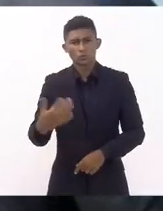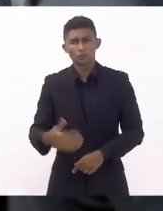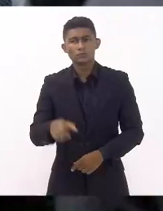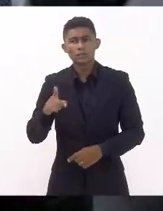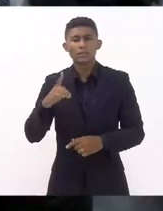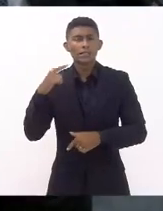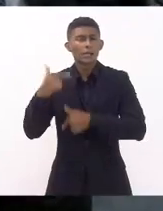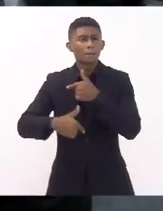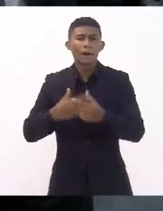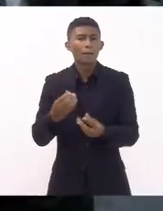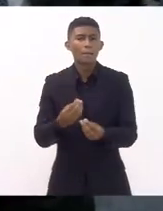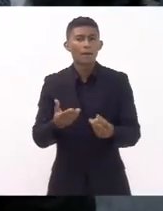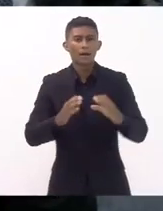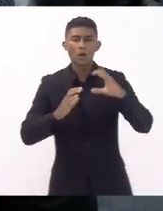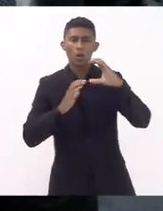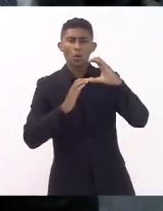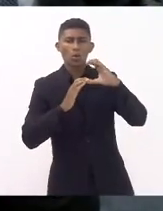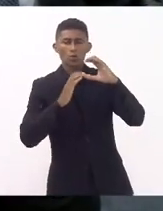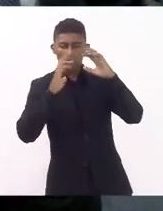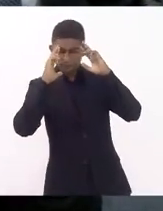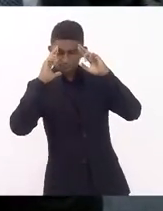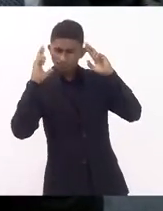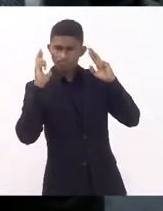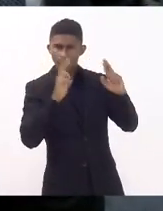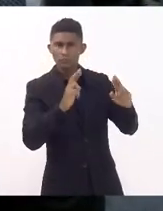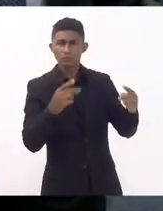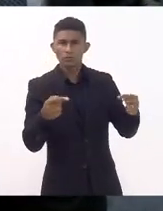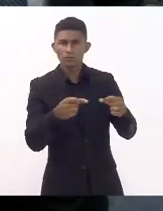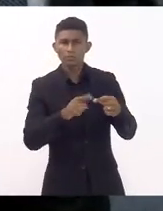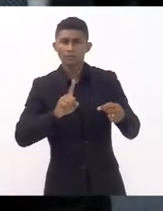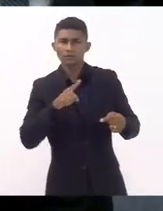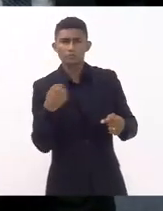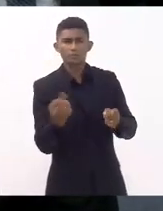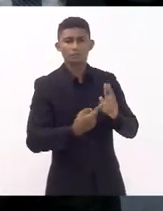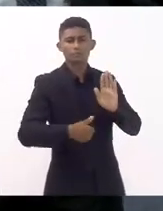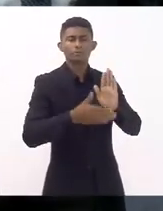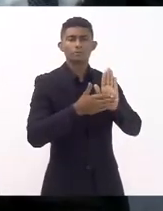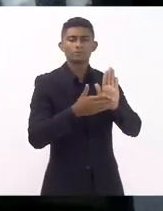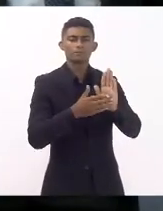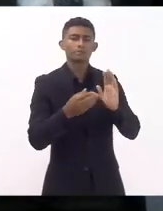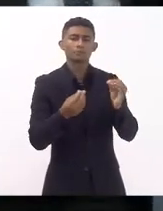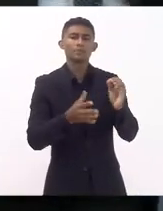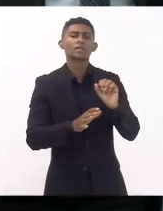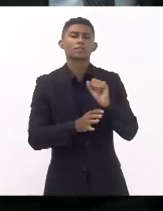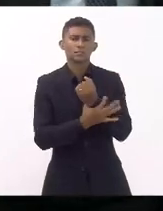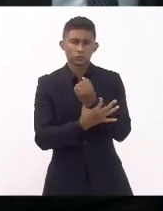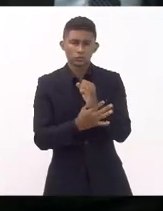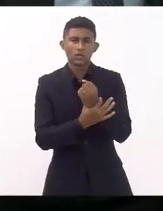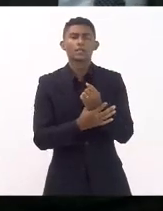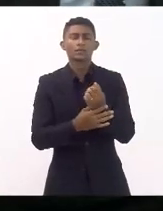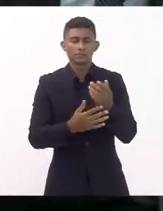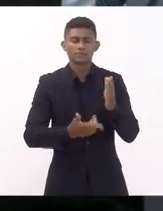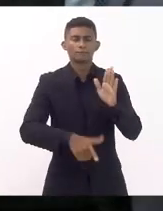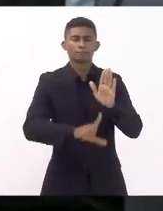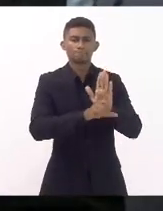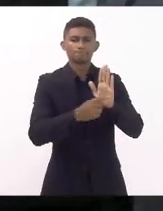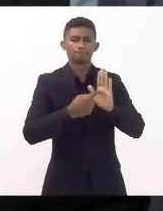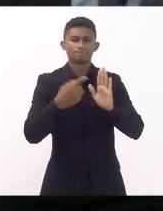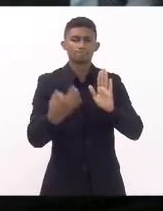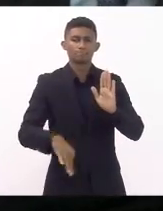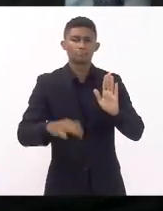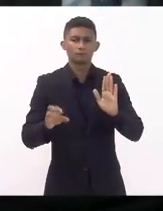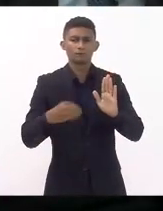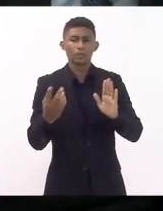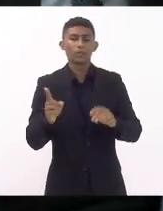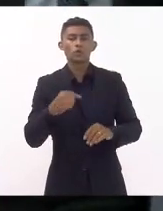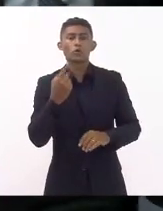pelo respeito ao concurso público, que é a nossa pauta, de modo a dar garantia da segurança jurídica, para que a gente possa dizer